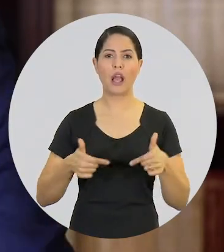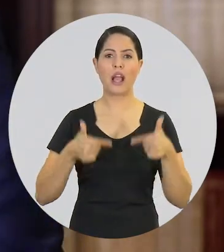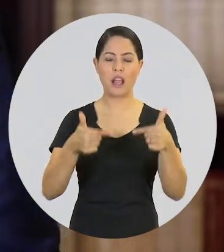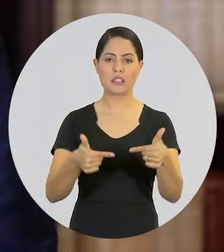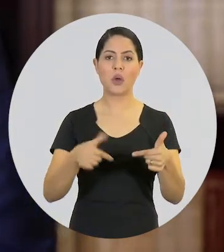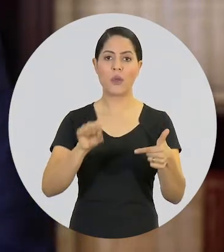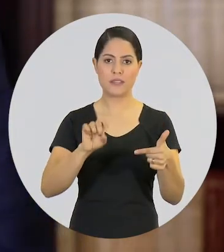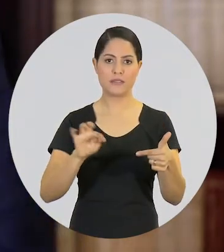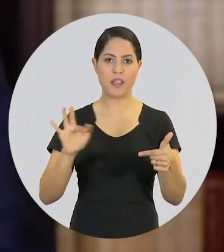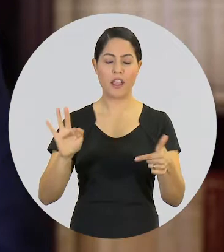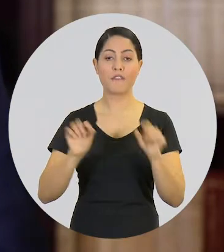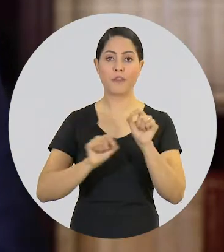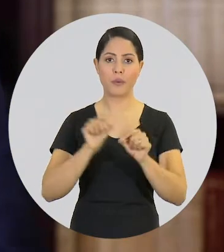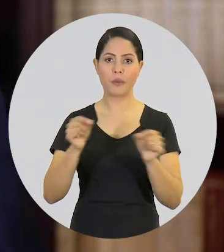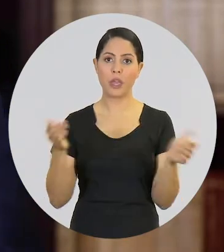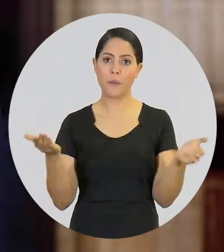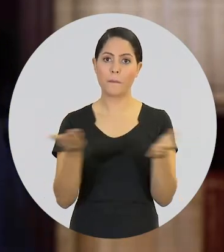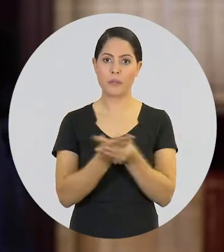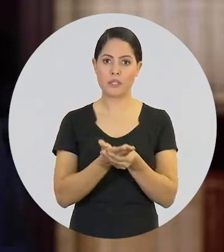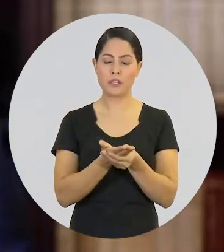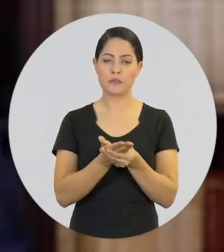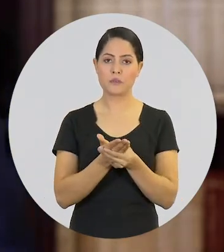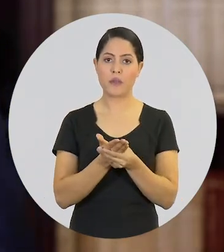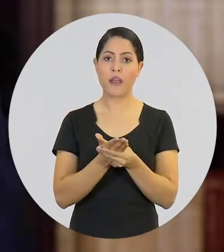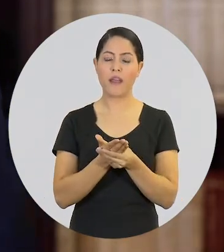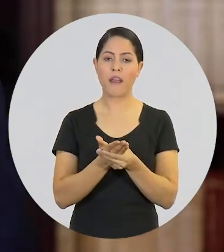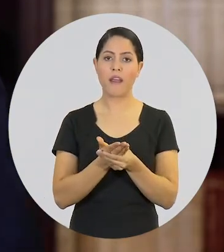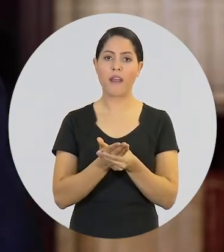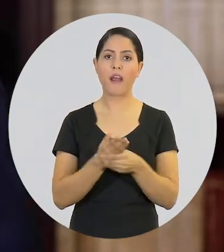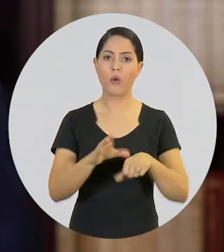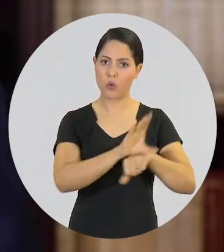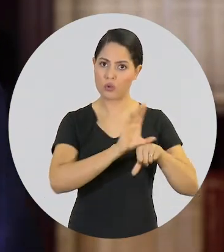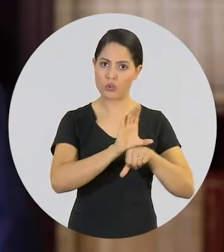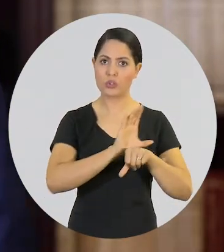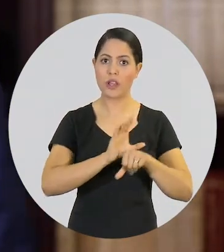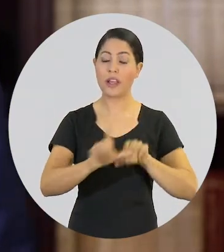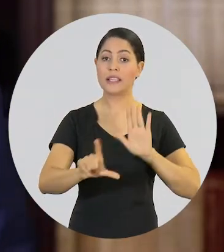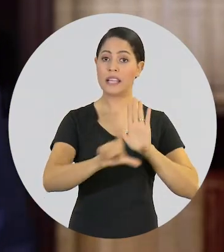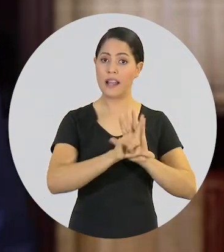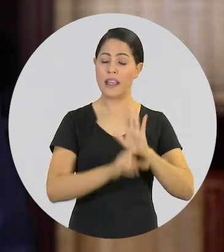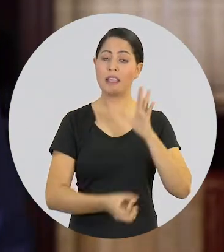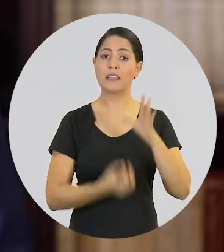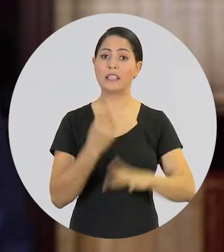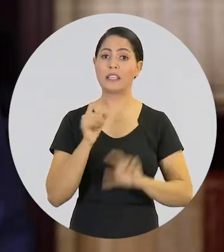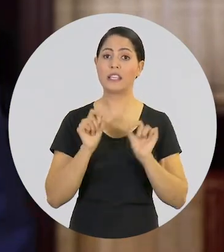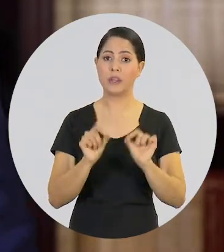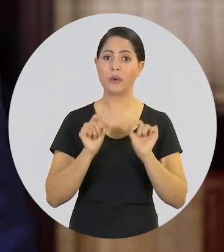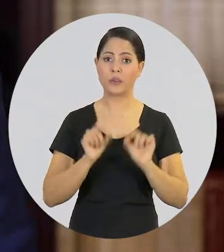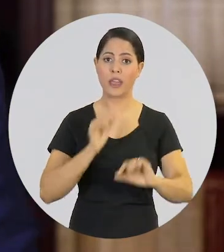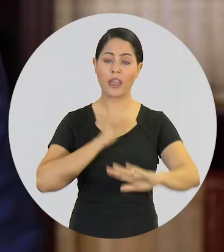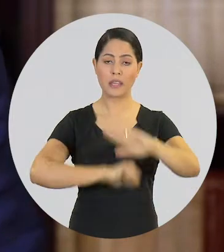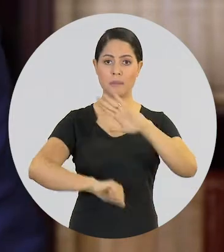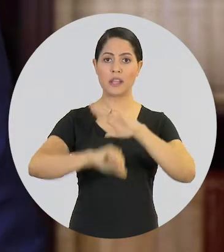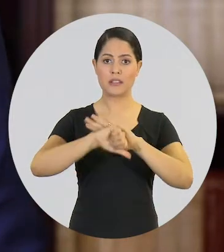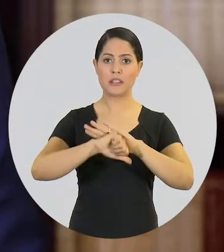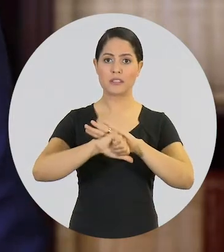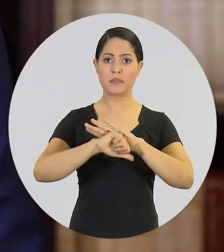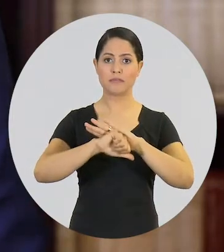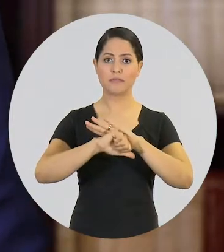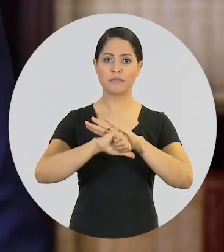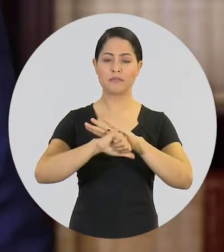atuação da ordem no Supremo Tribunal Federal foi o ingresso na defesa da constitucionalidade da lei que cria